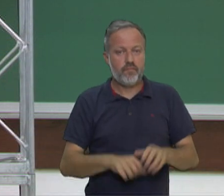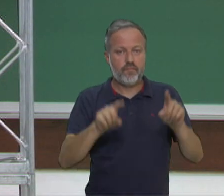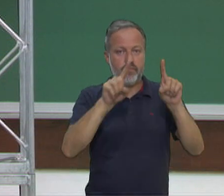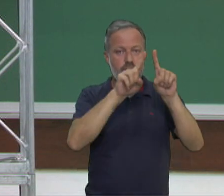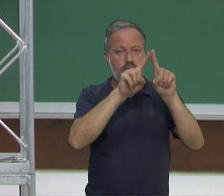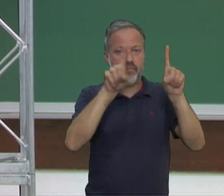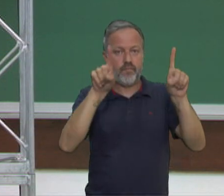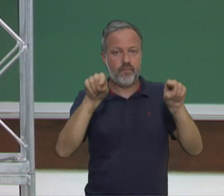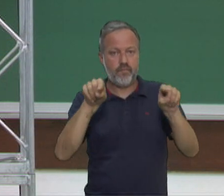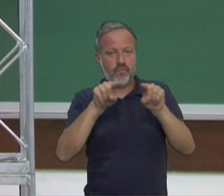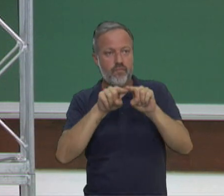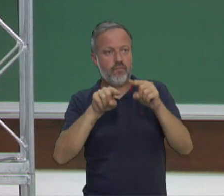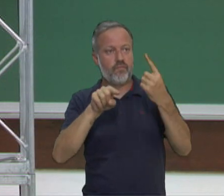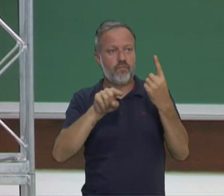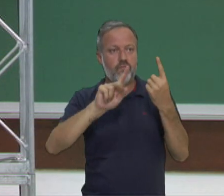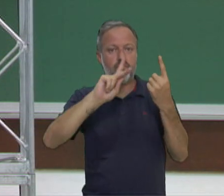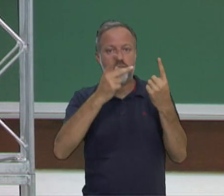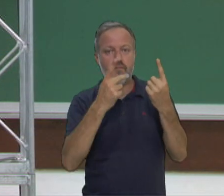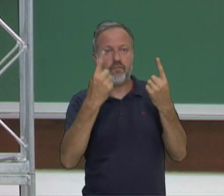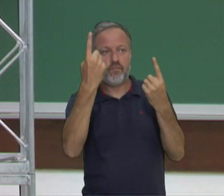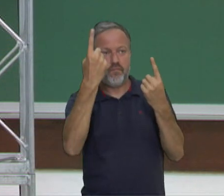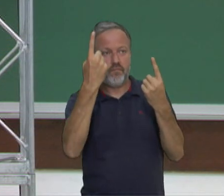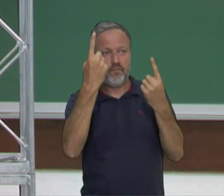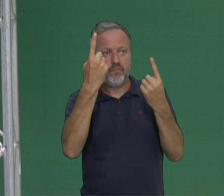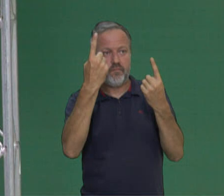3, né? Hidrogênio, deutério e trítio.